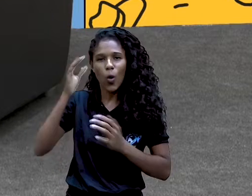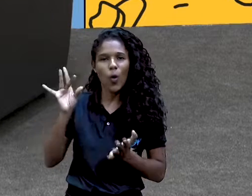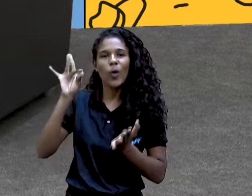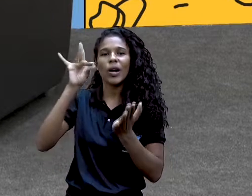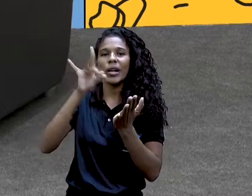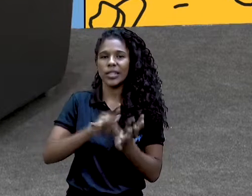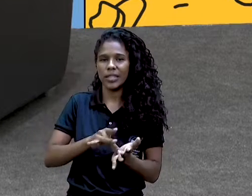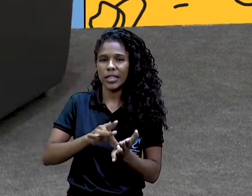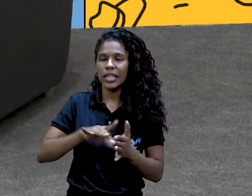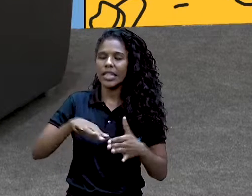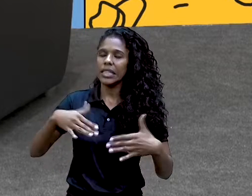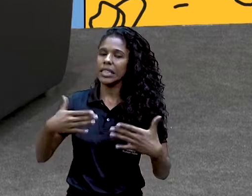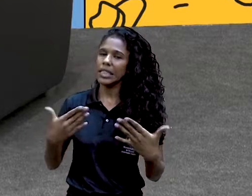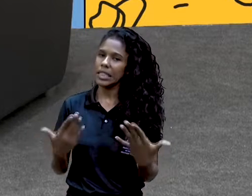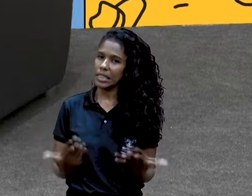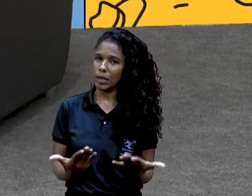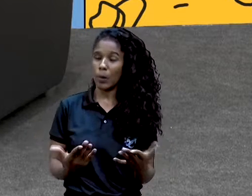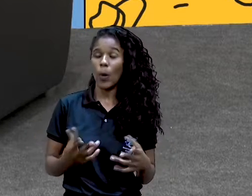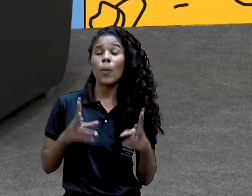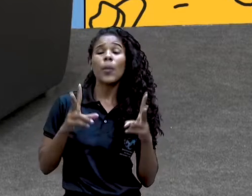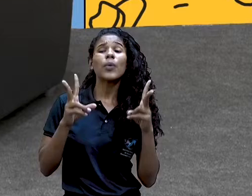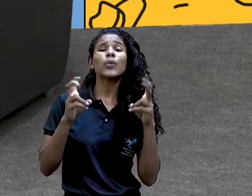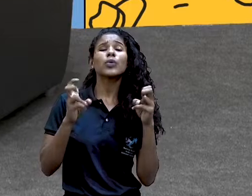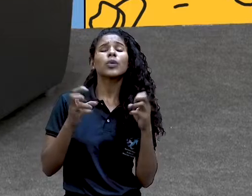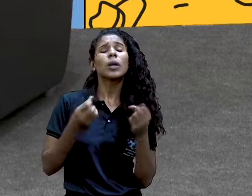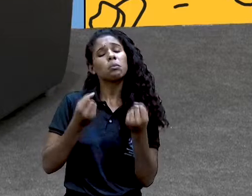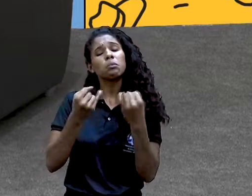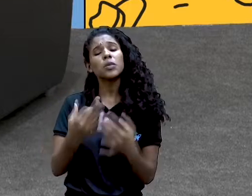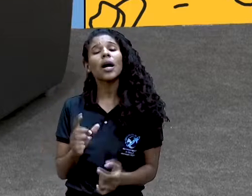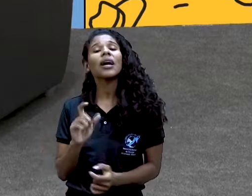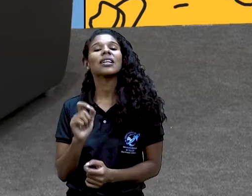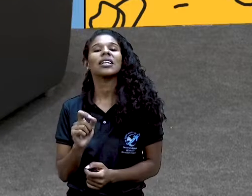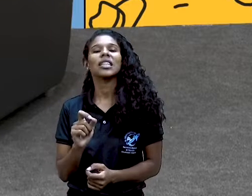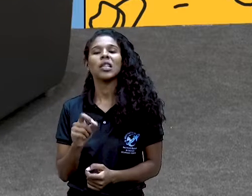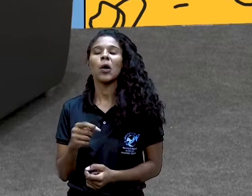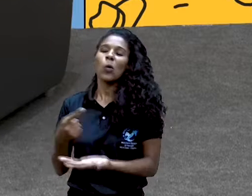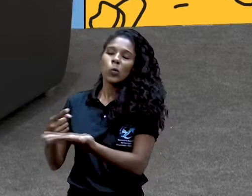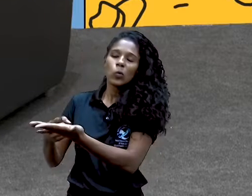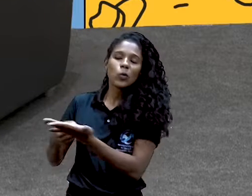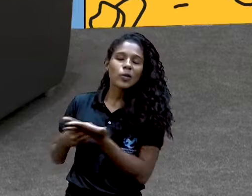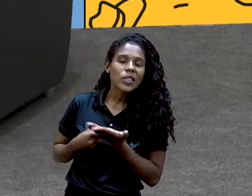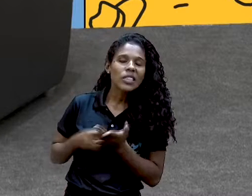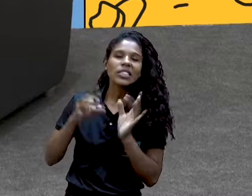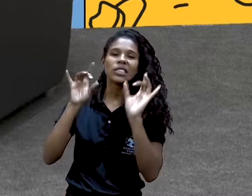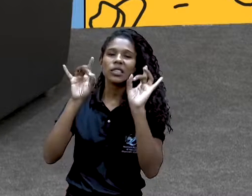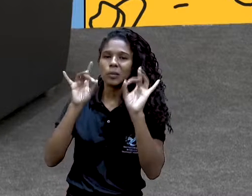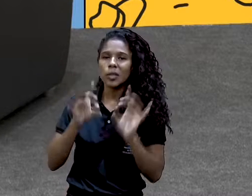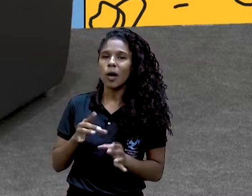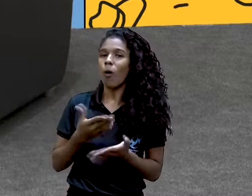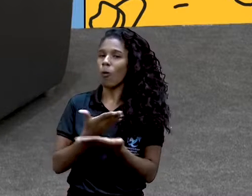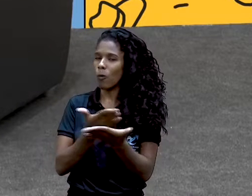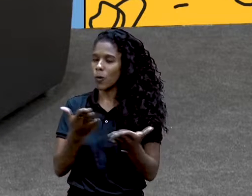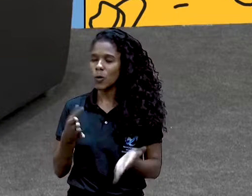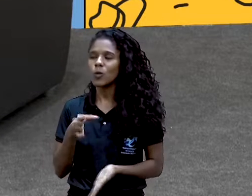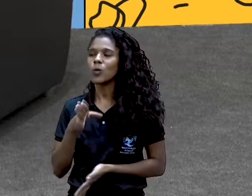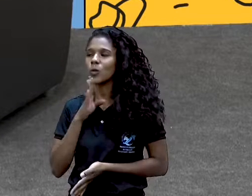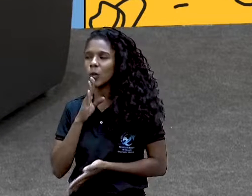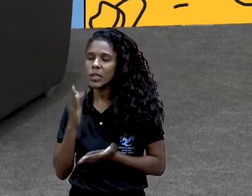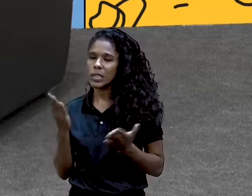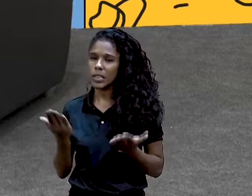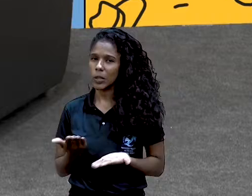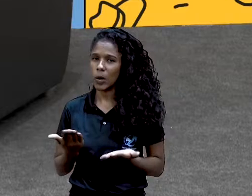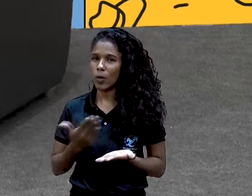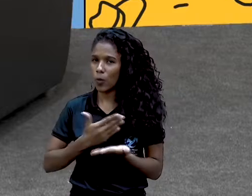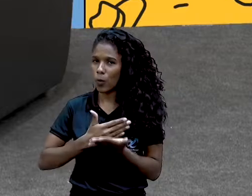para que isso aconteça, trouxemos para falar um pouco do assunto uma convidada muito especial. Vamos começar